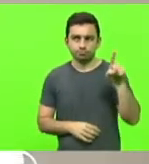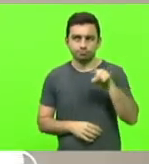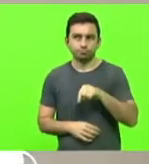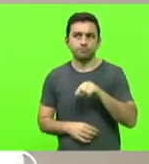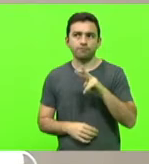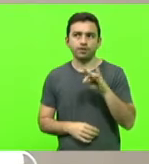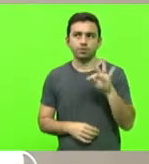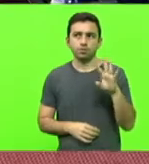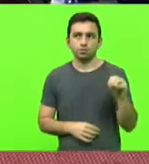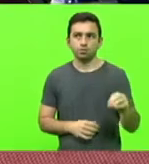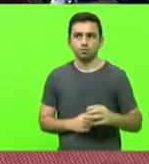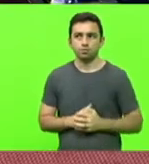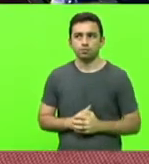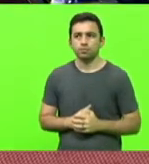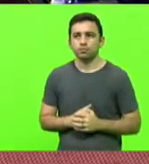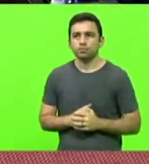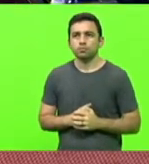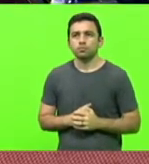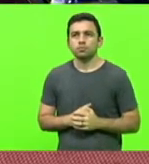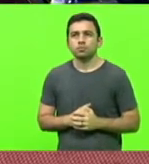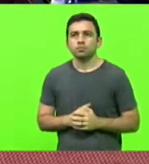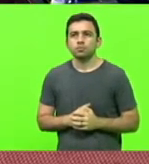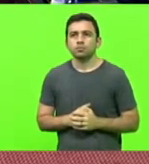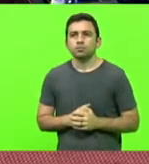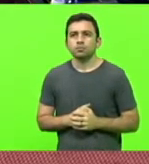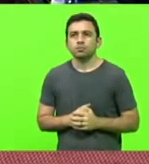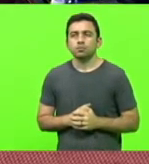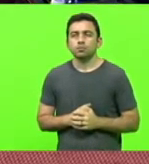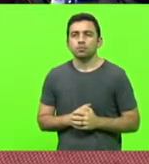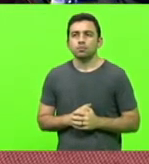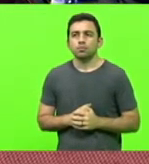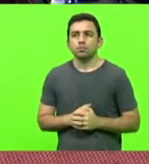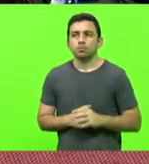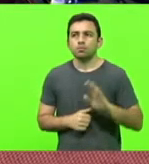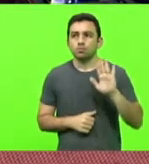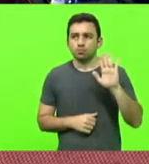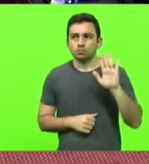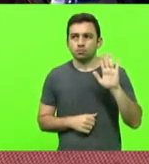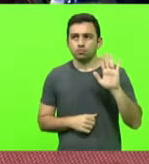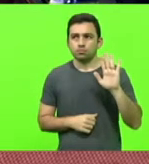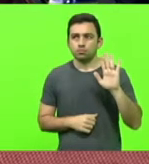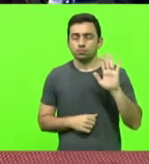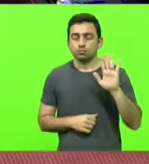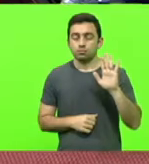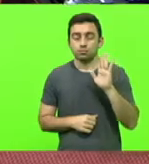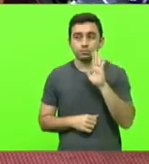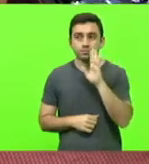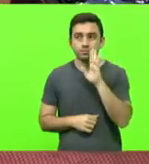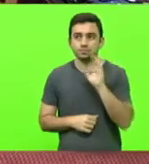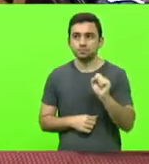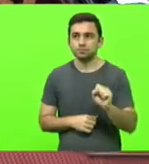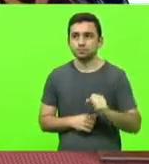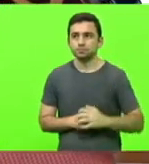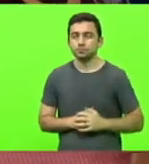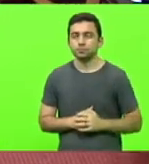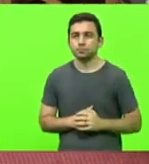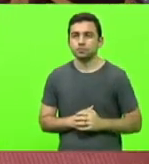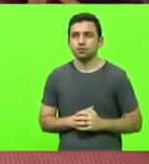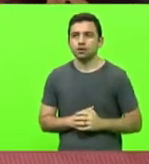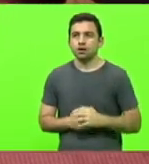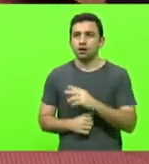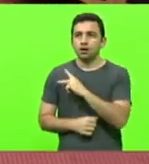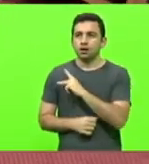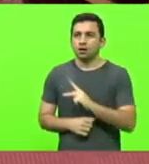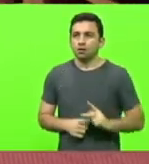Amin, em discussão. Presidente. Para discutir com a palavra, deputado Bruno Souza. Presidente,